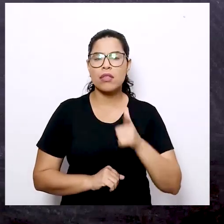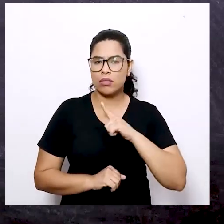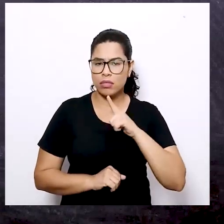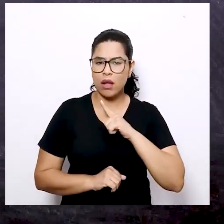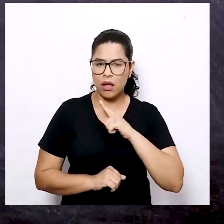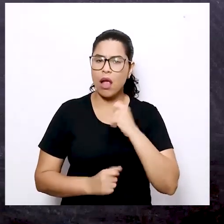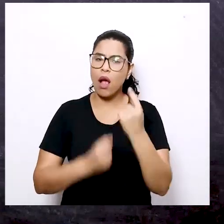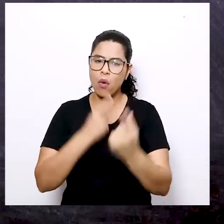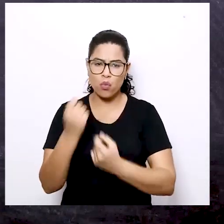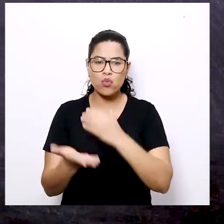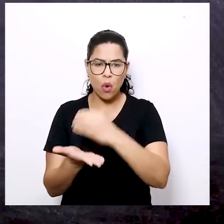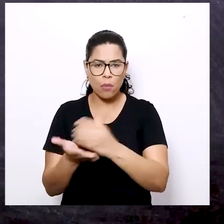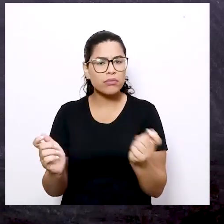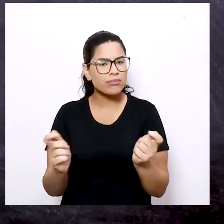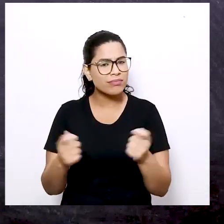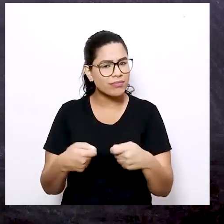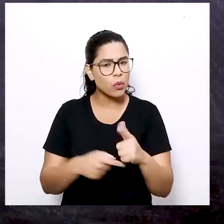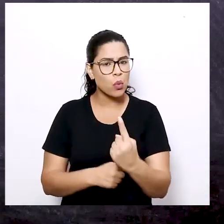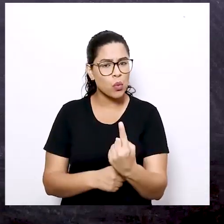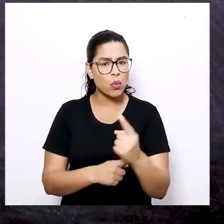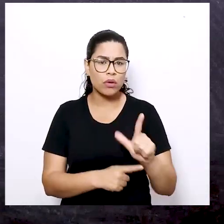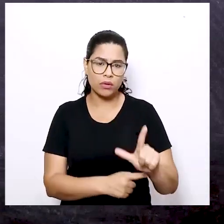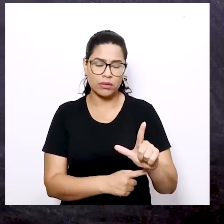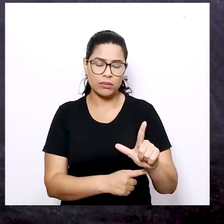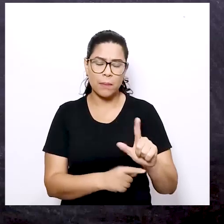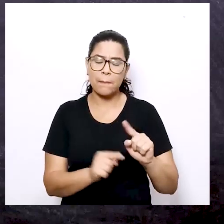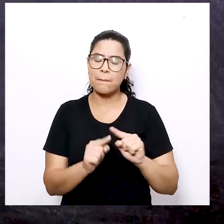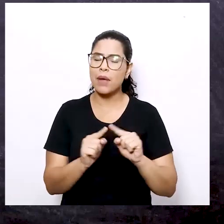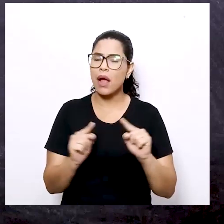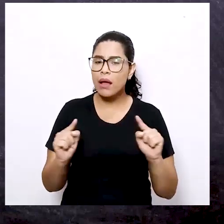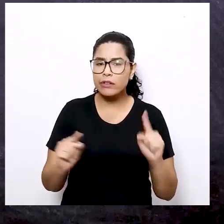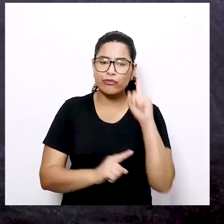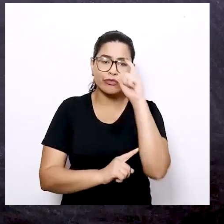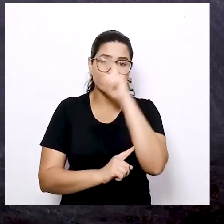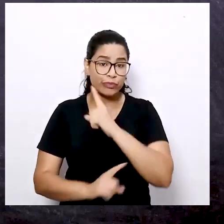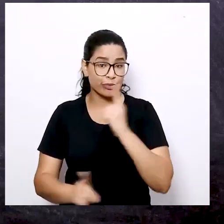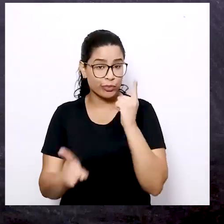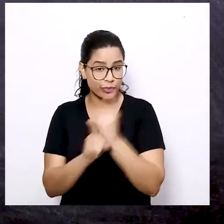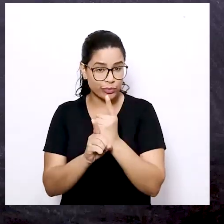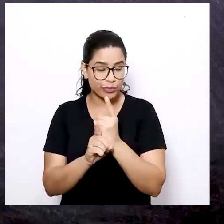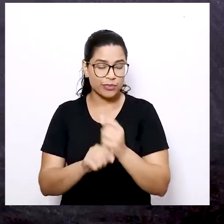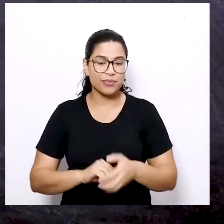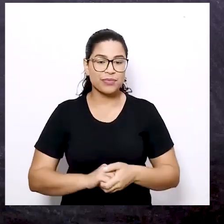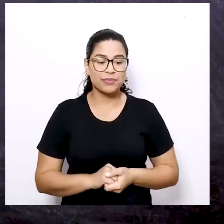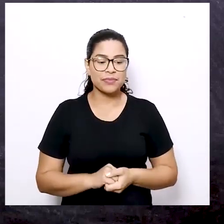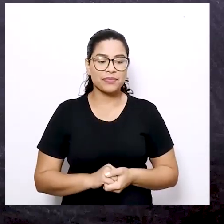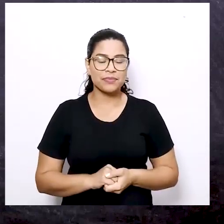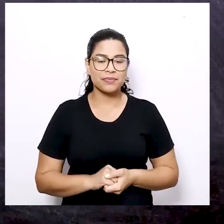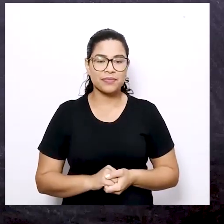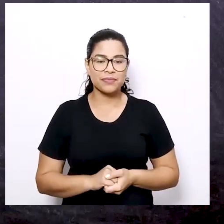sim copos que cabem 1 litro, mas são mais raros. Os mais comuns são copos menores do que 1